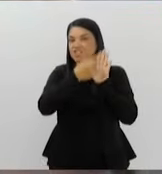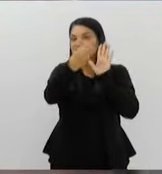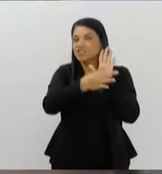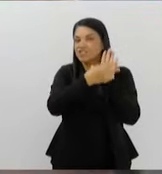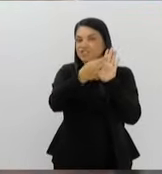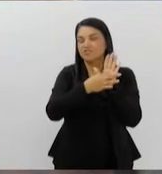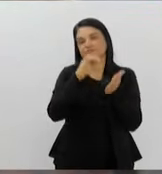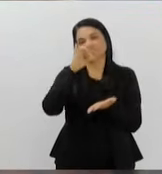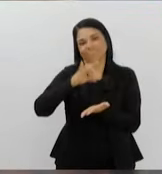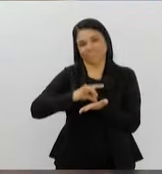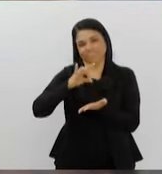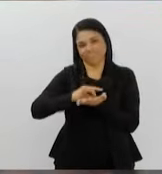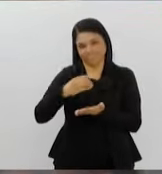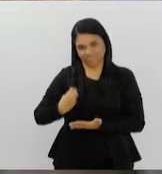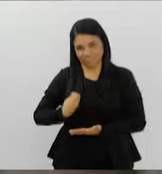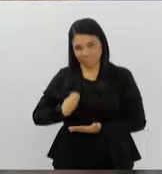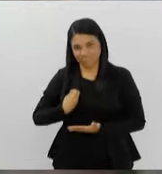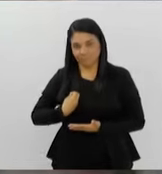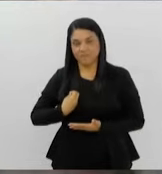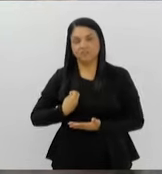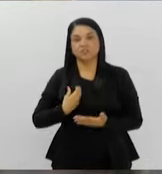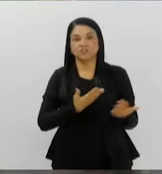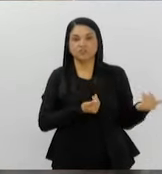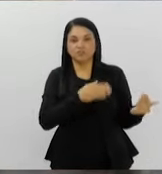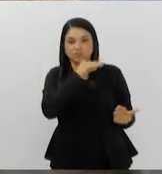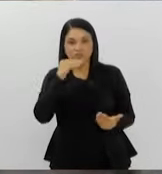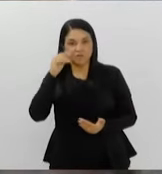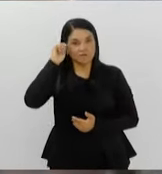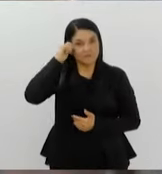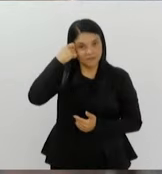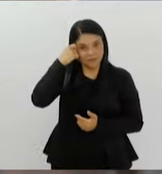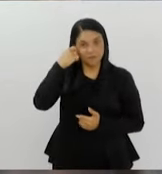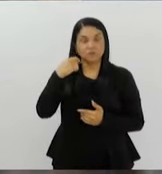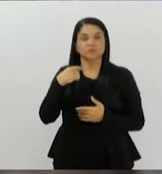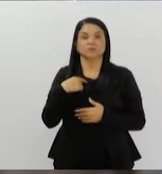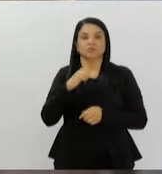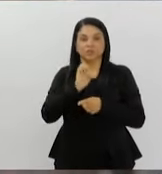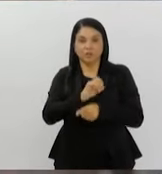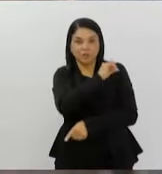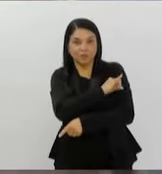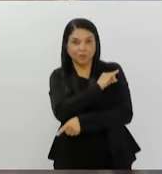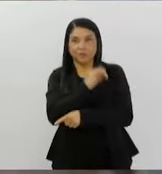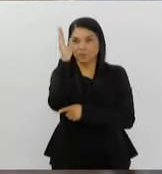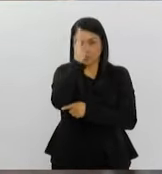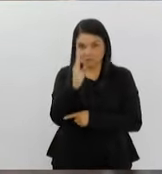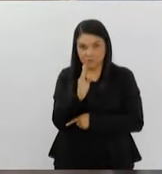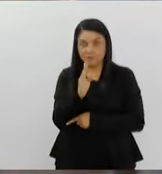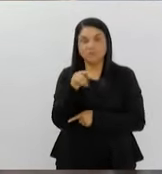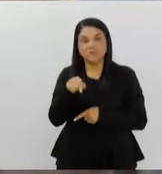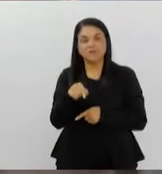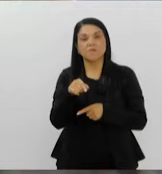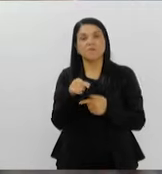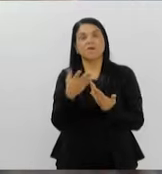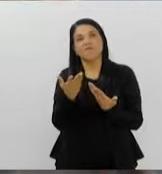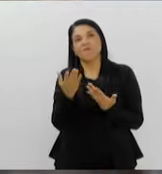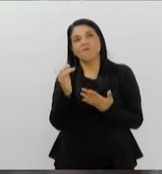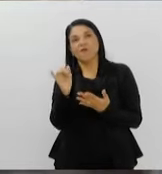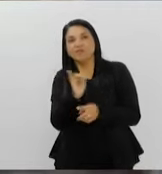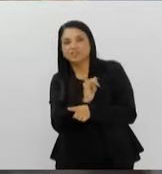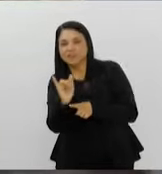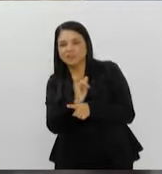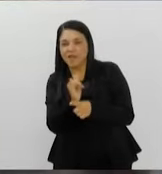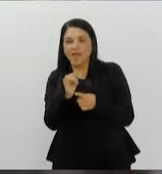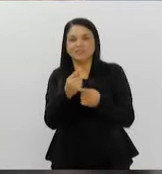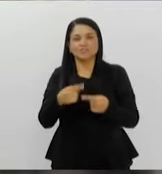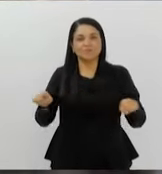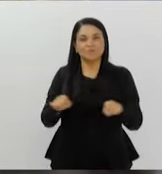realidade vivenciada por jovens negros no nosso estado e no país, mas faz isso de uma forma lírica, de uma forma artística, de uma